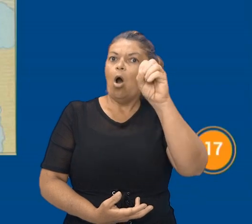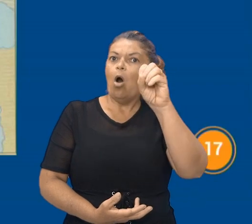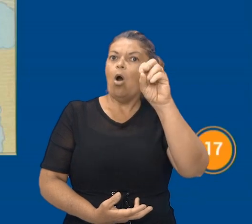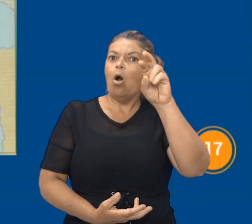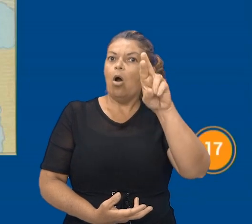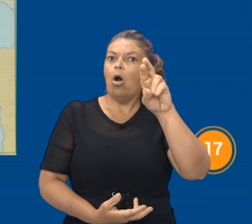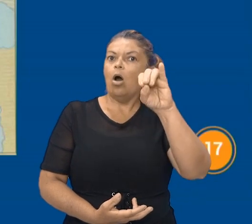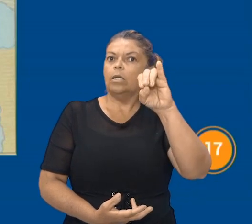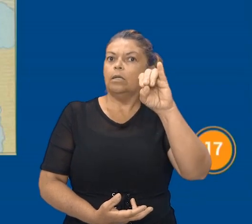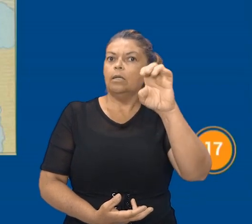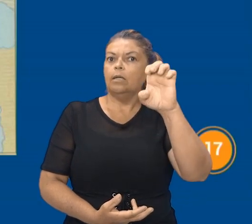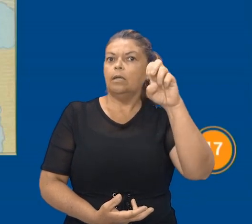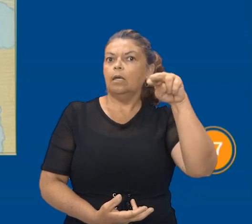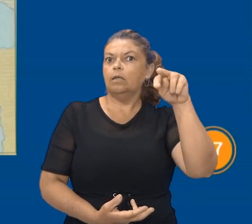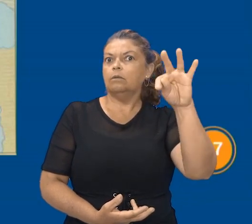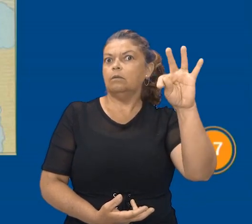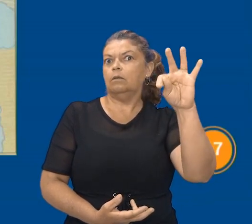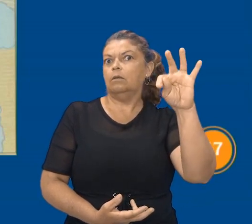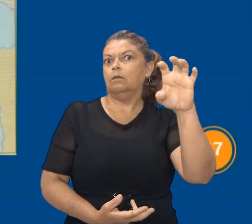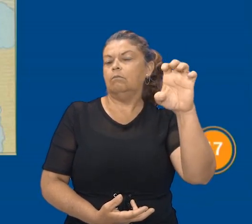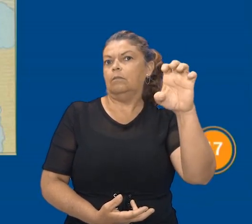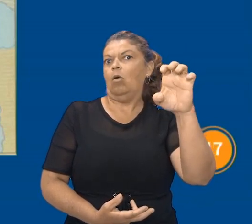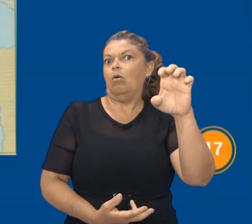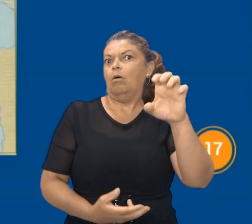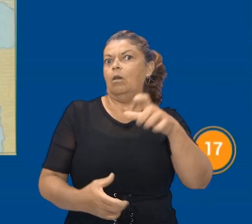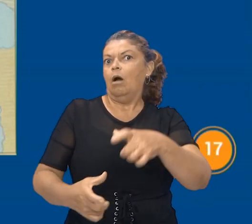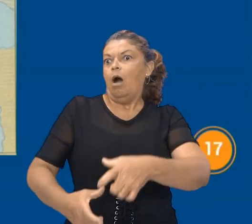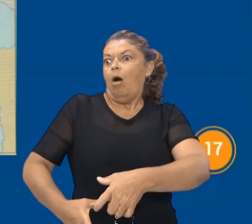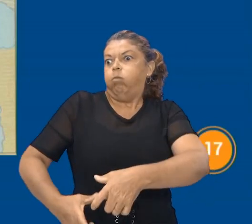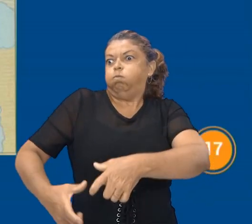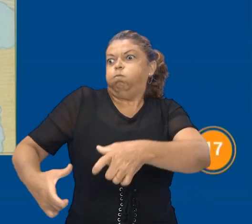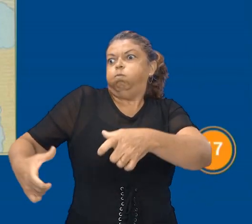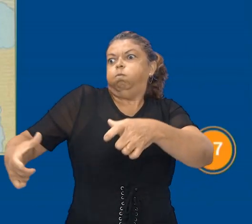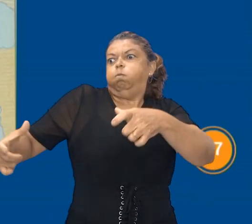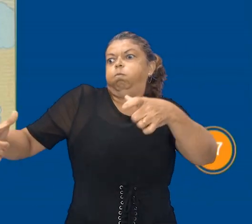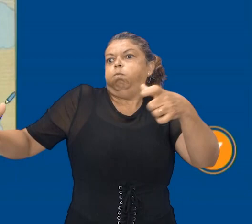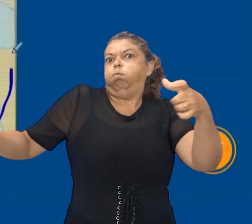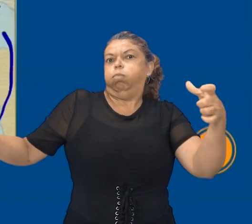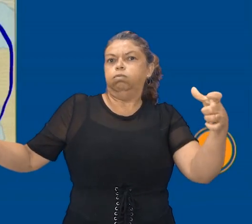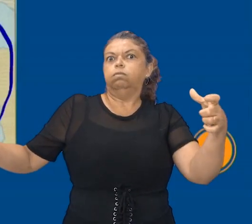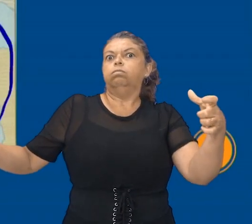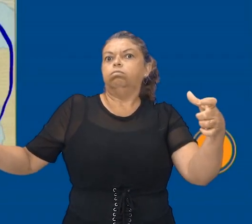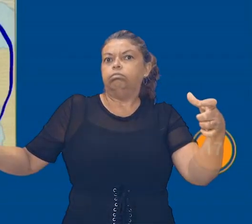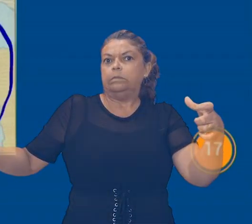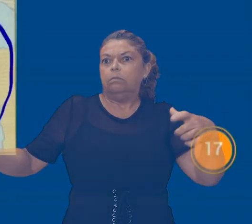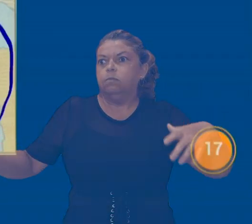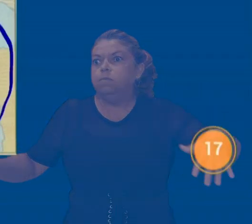Ocidente. Olha a dimensão do Império Romano.